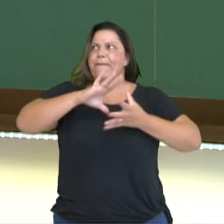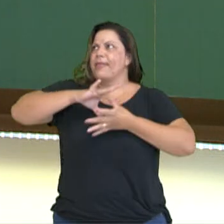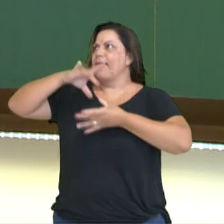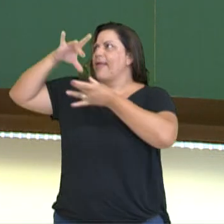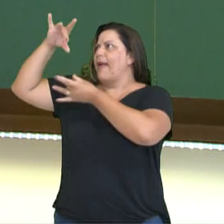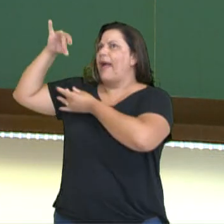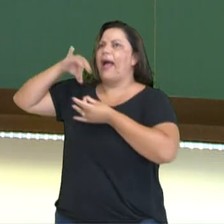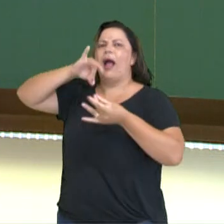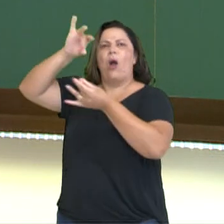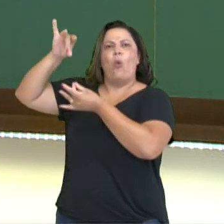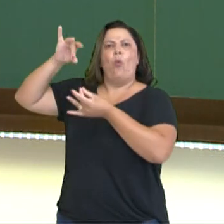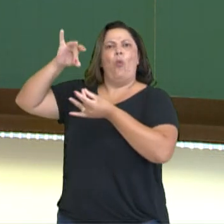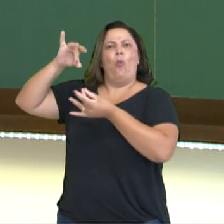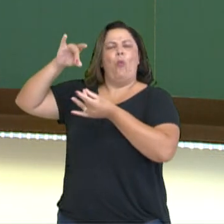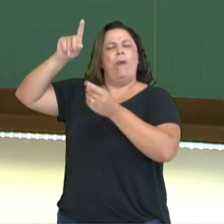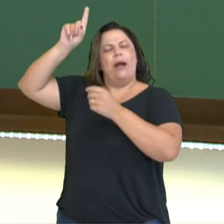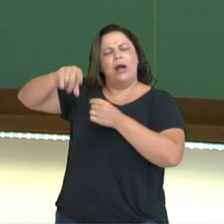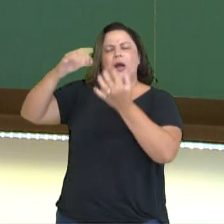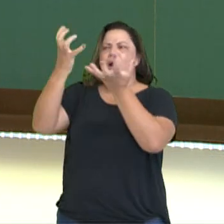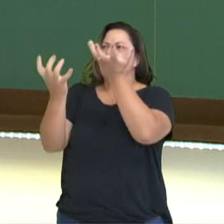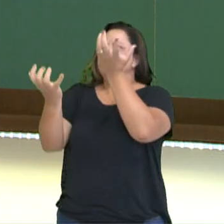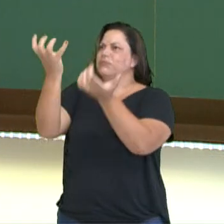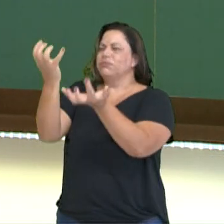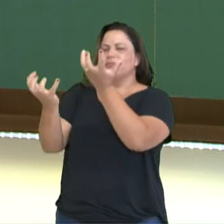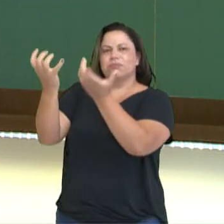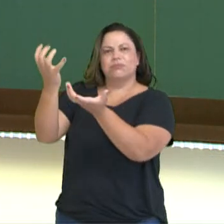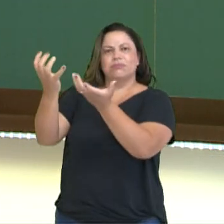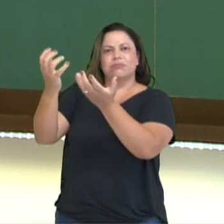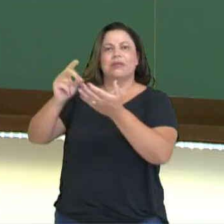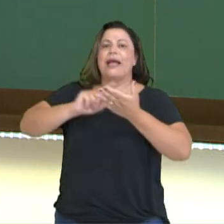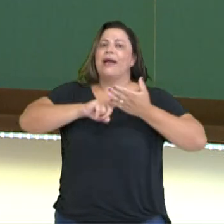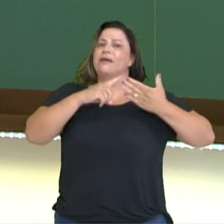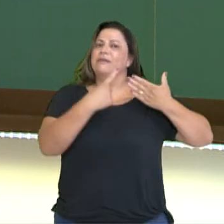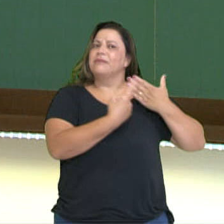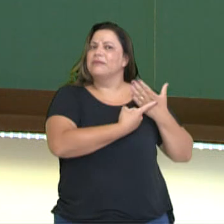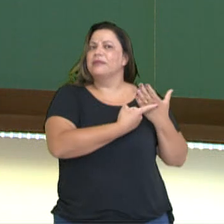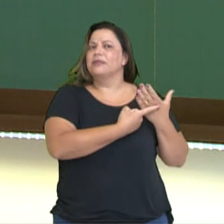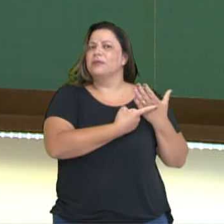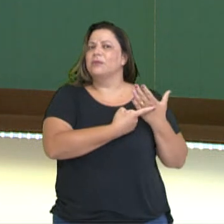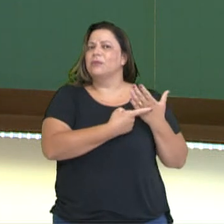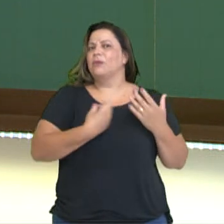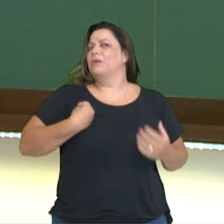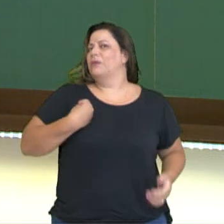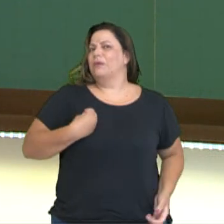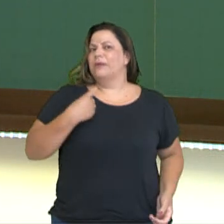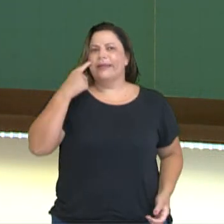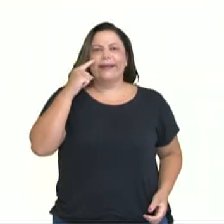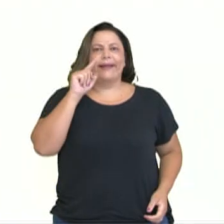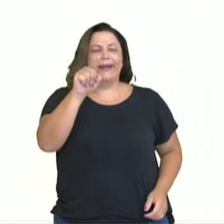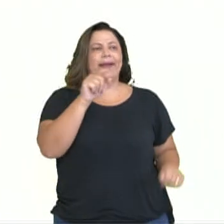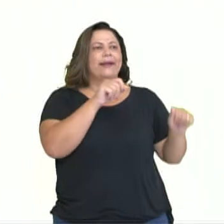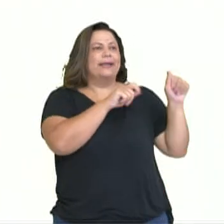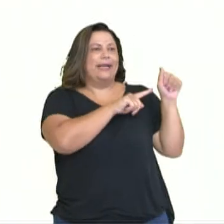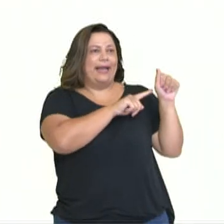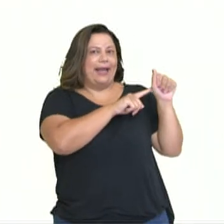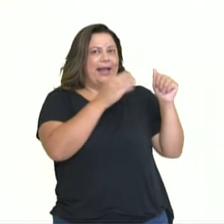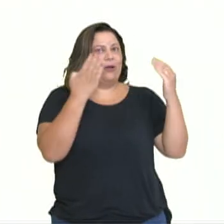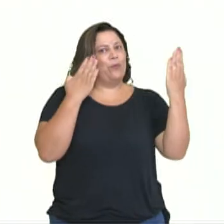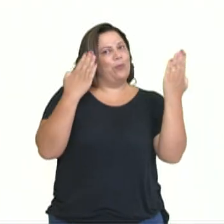é uma fogueira acesa. A figura de linguagem presente é alternativa A,